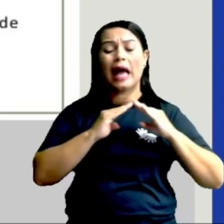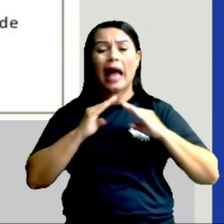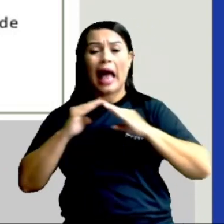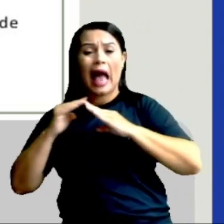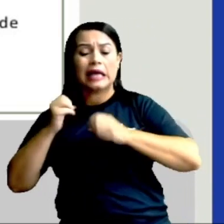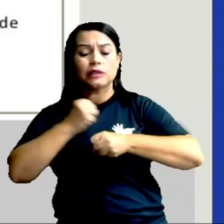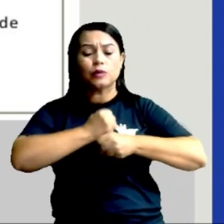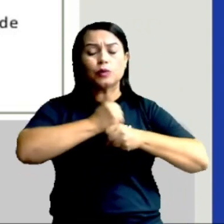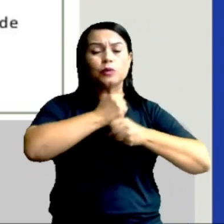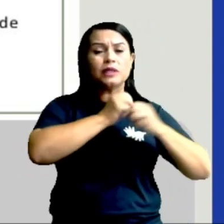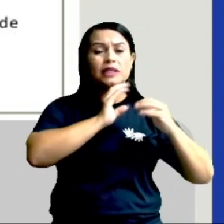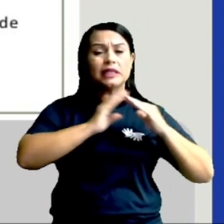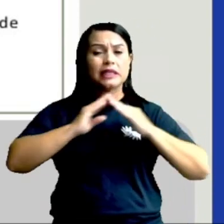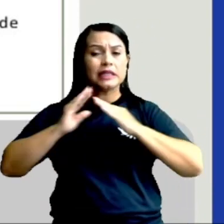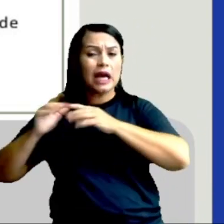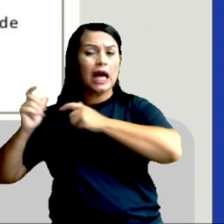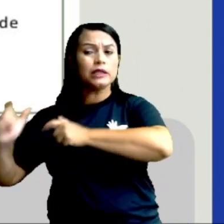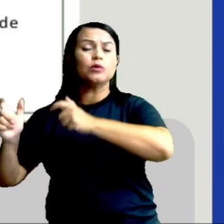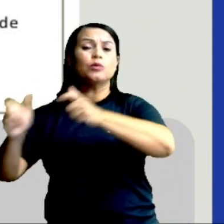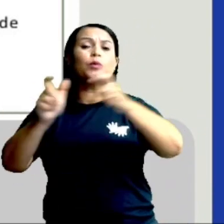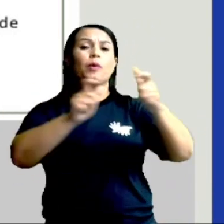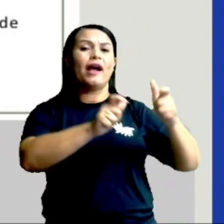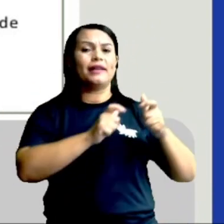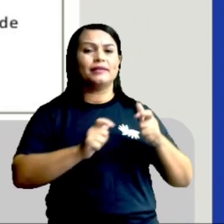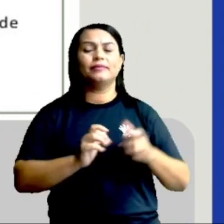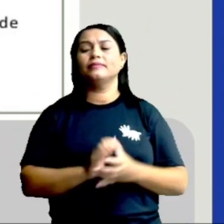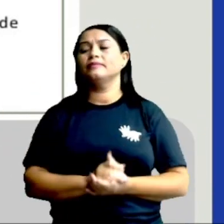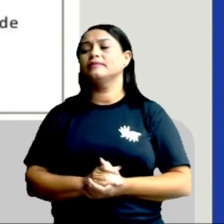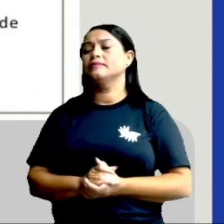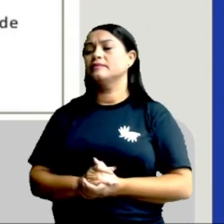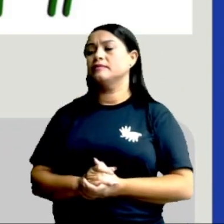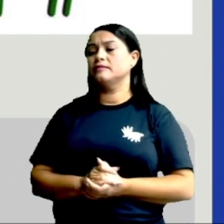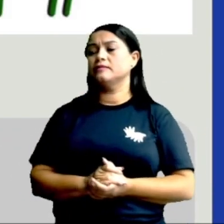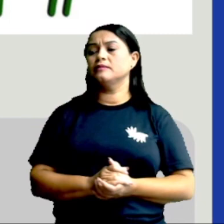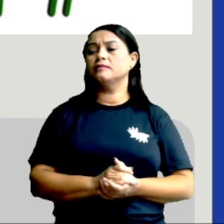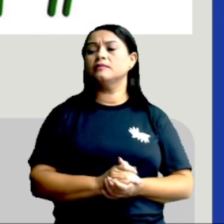a construir em todos os locais.